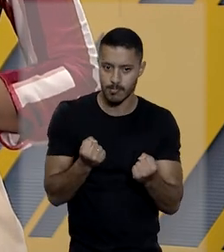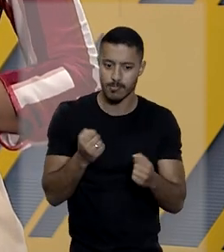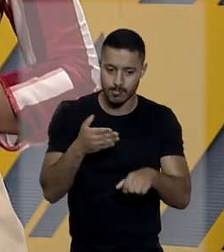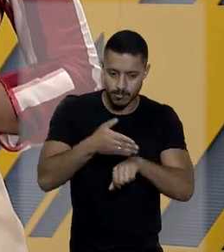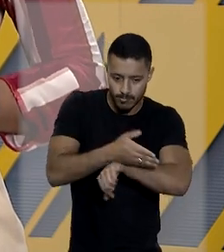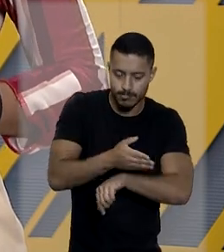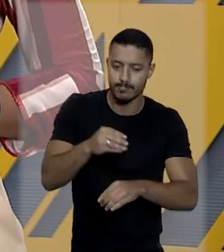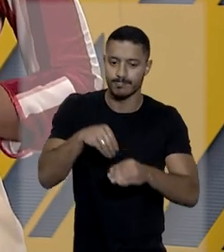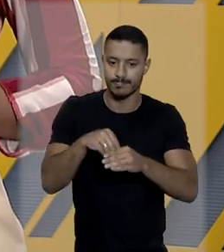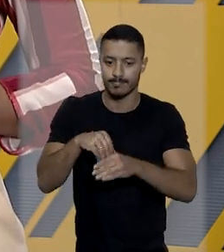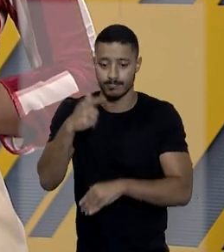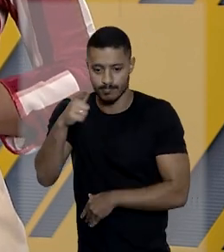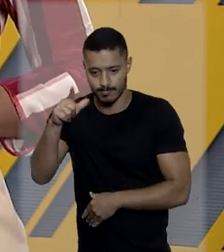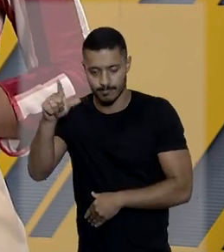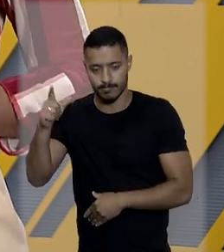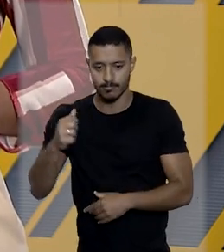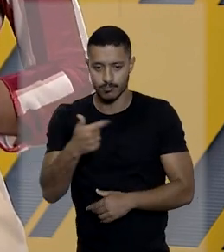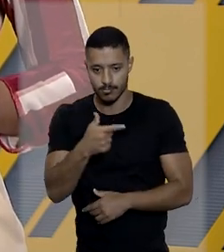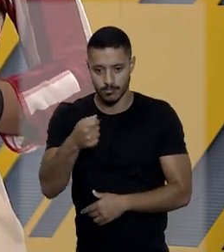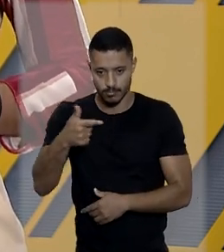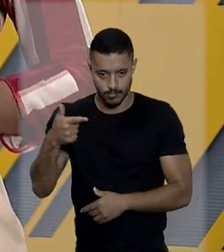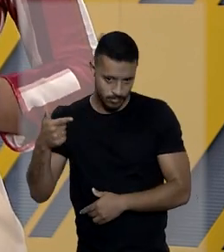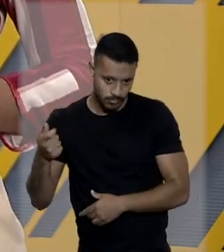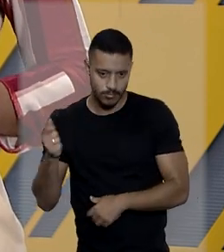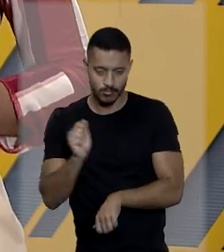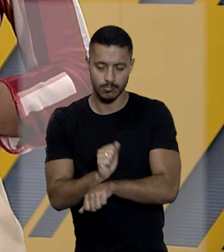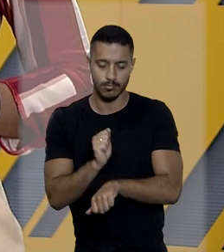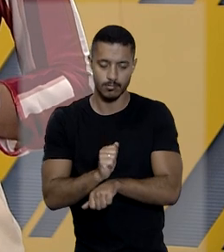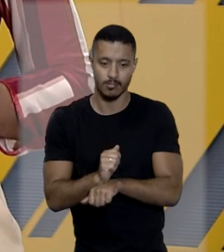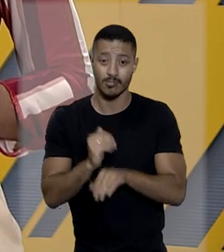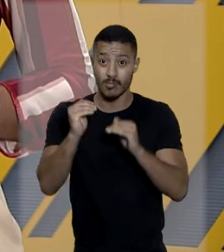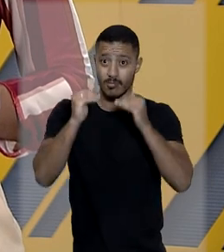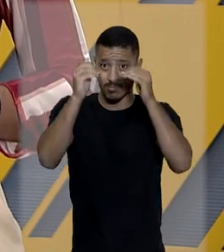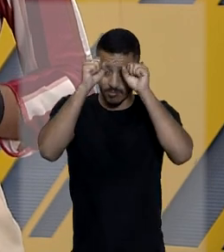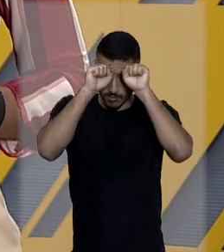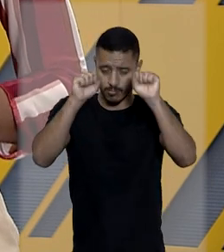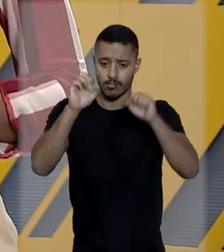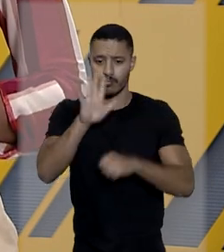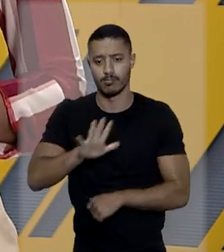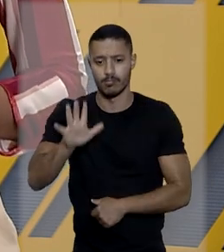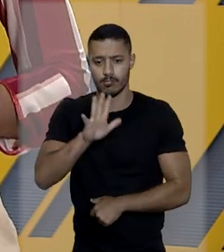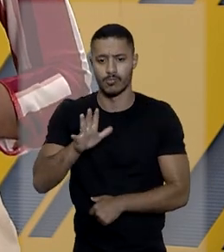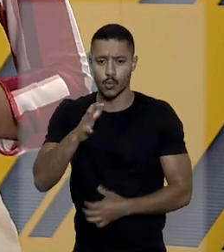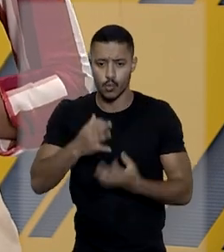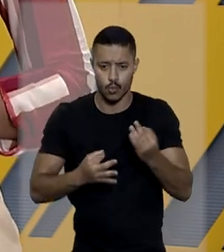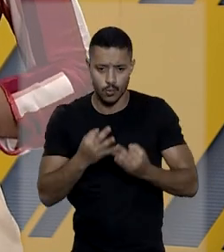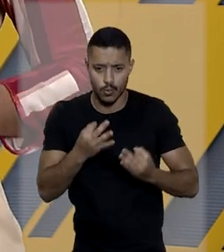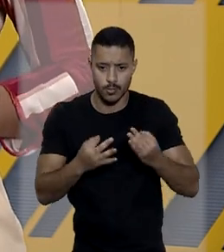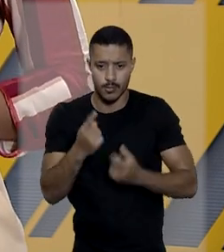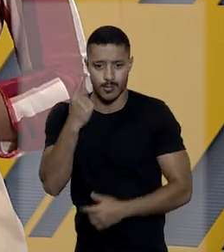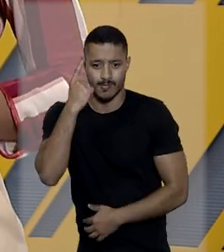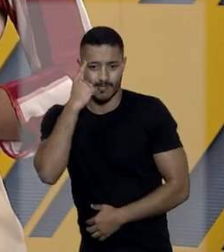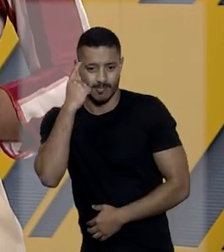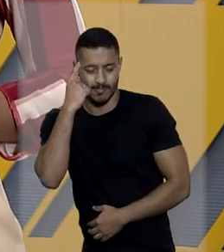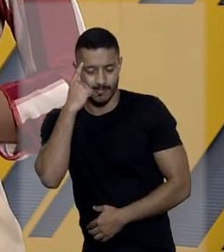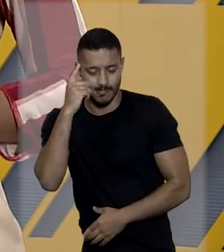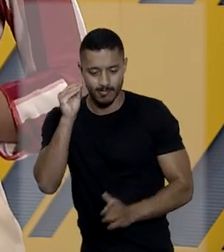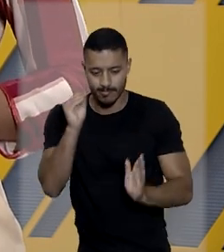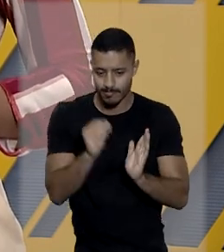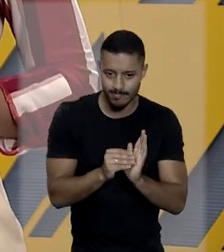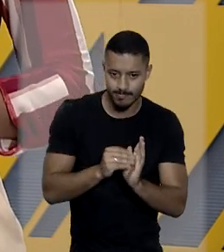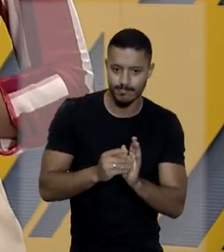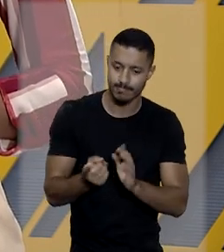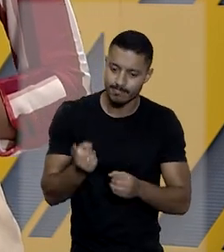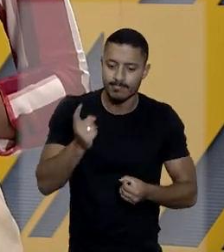se candidatar nas próximas eleições, enquanto aguarda que o Supremo Tribunal Federal julgue a possibilidade de